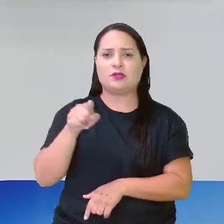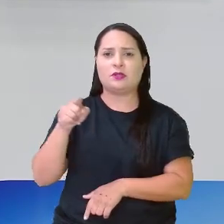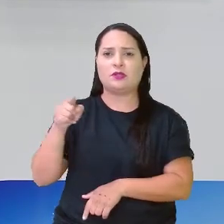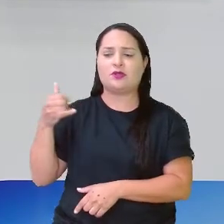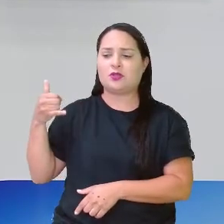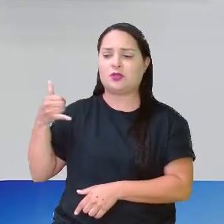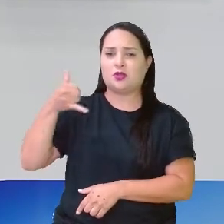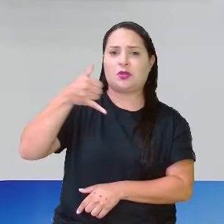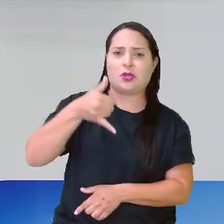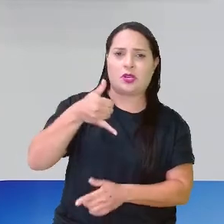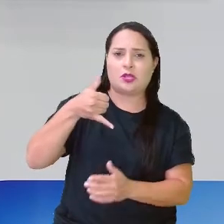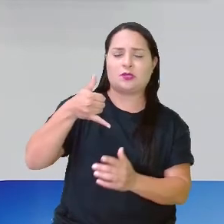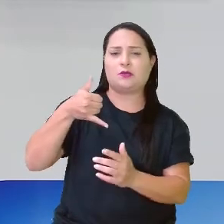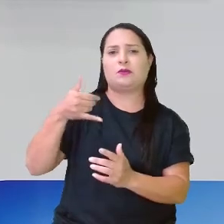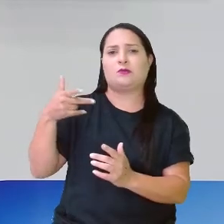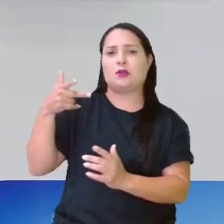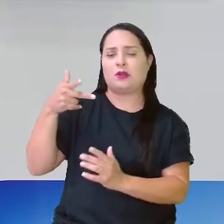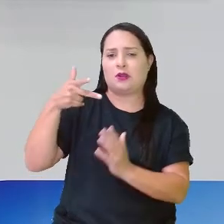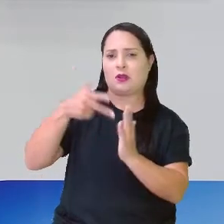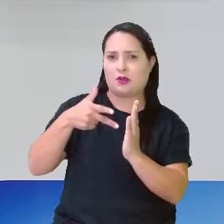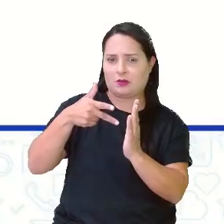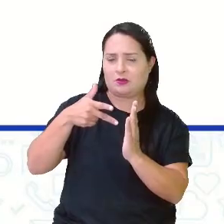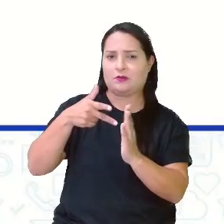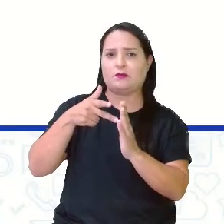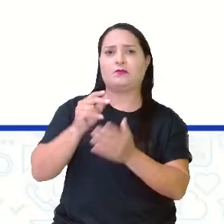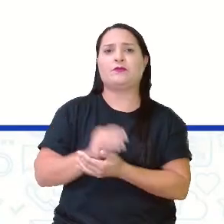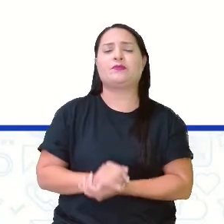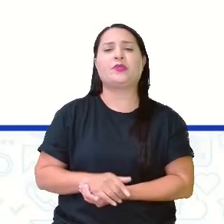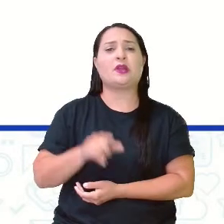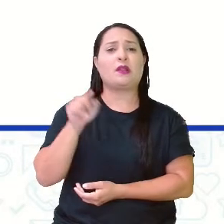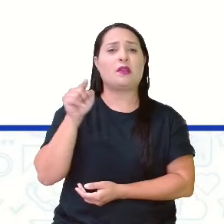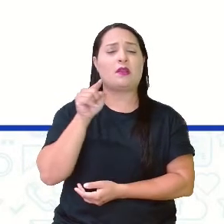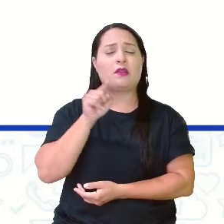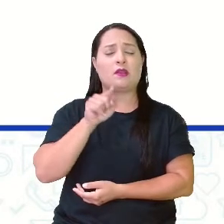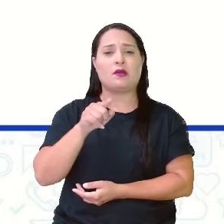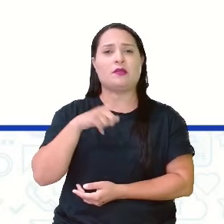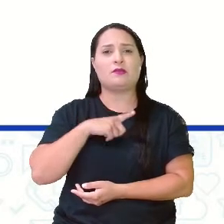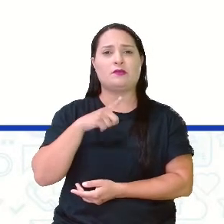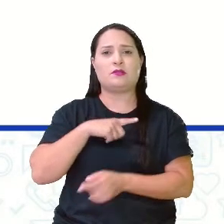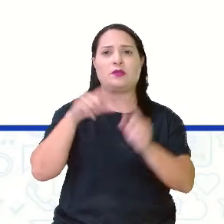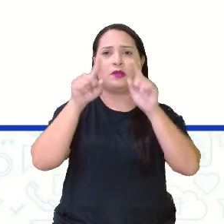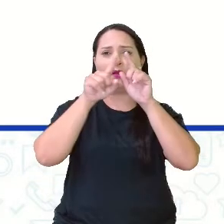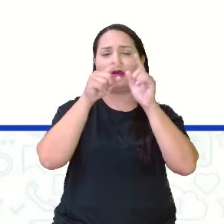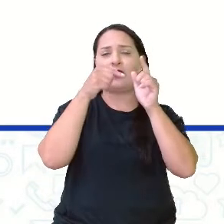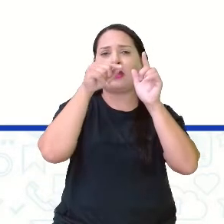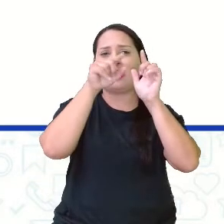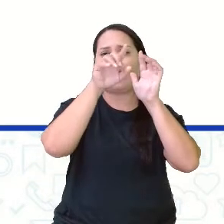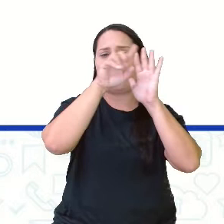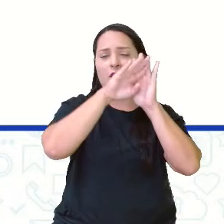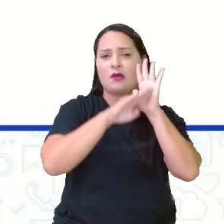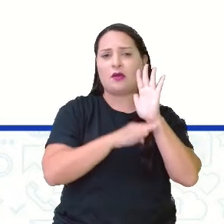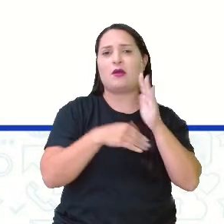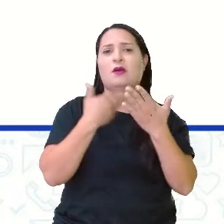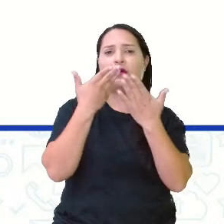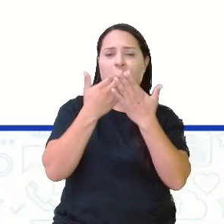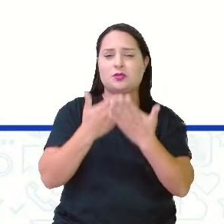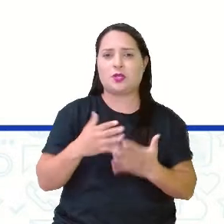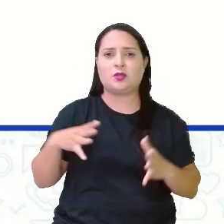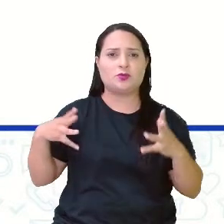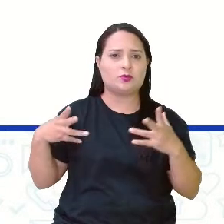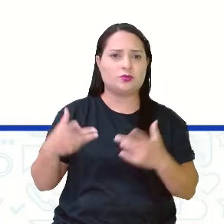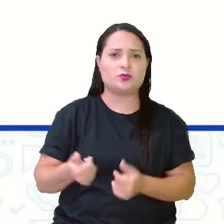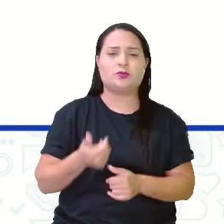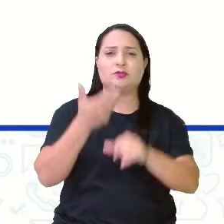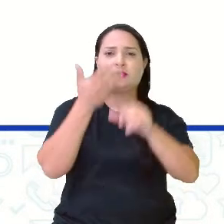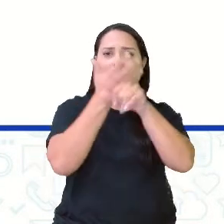também ir direto lá para o nosso canal. Lá tem todas as aulas de todos os componentes curriculares, né? E aí vocês podem